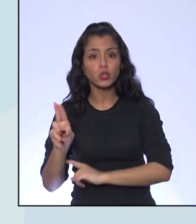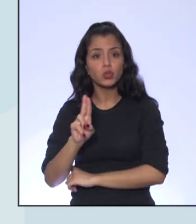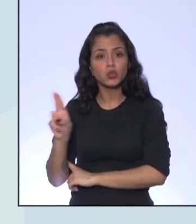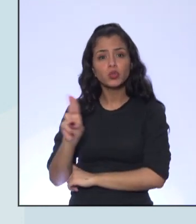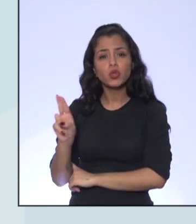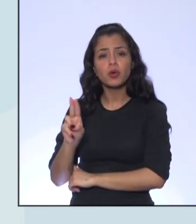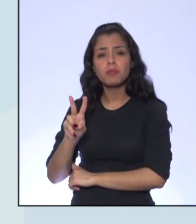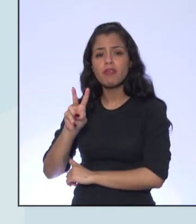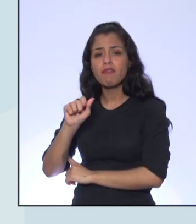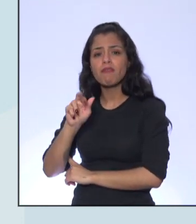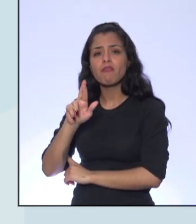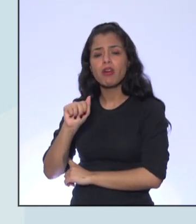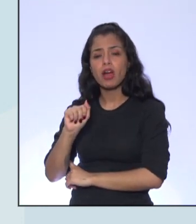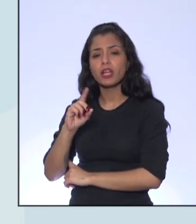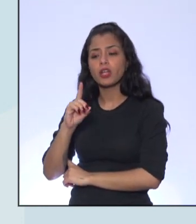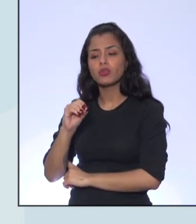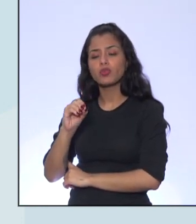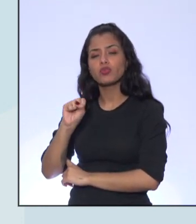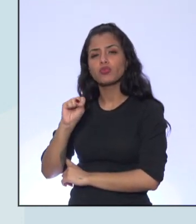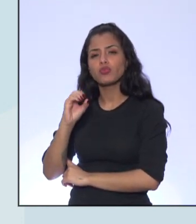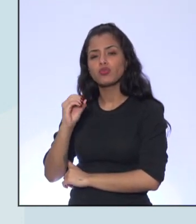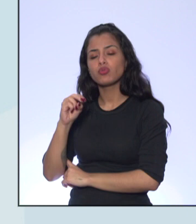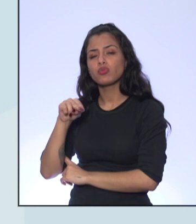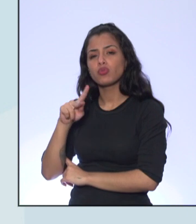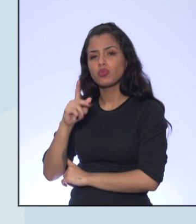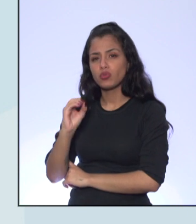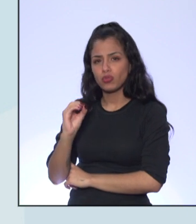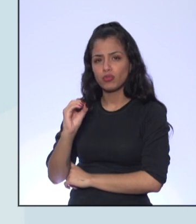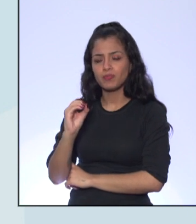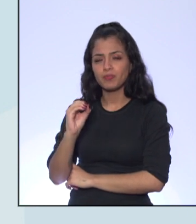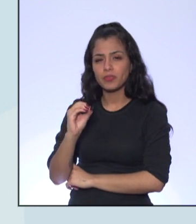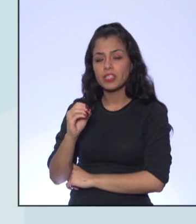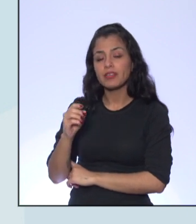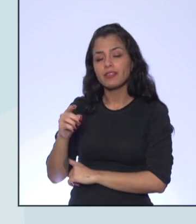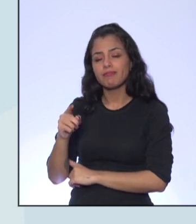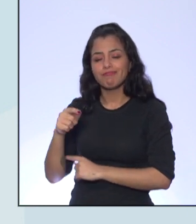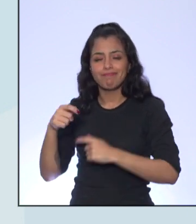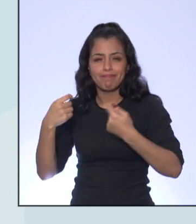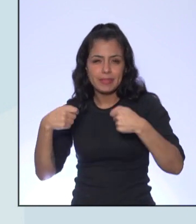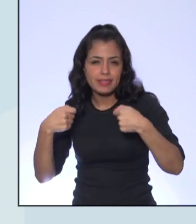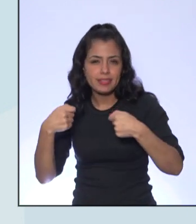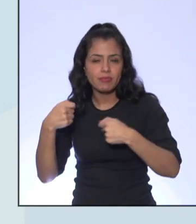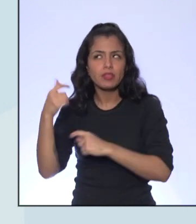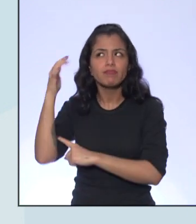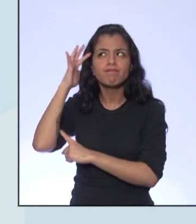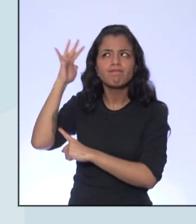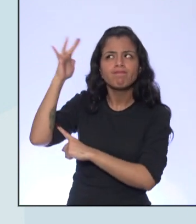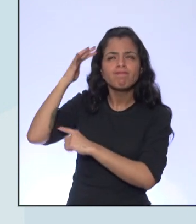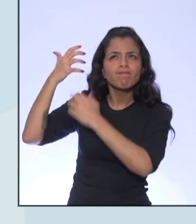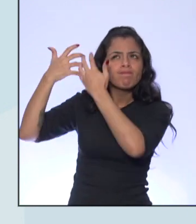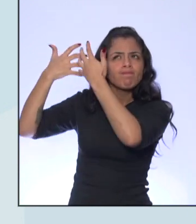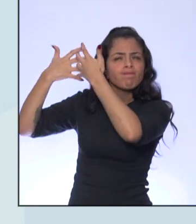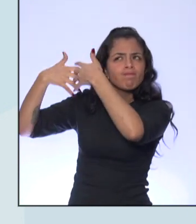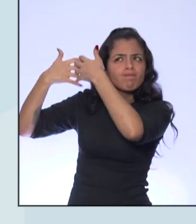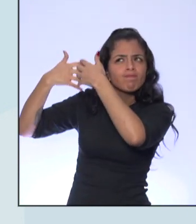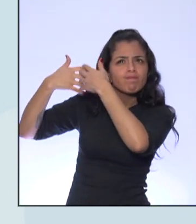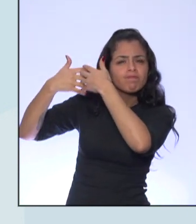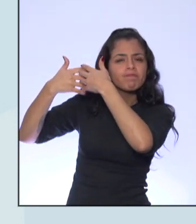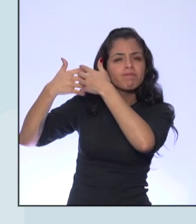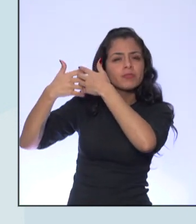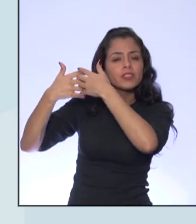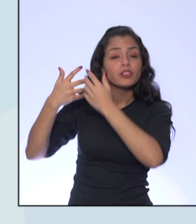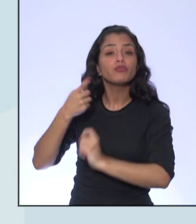ou a Escalada dos Sonhos. Vocês tiveram que refletir um pouquinho sobre quais são os sonhos